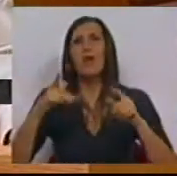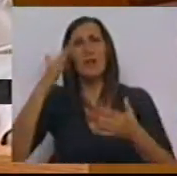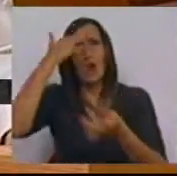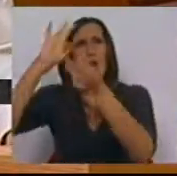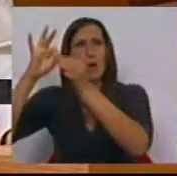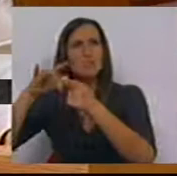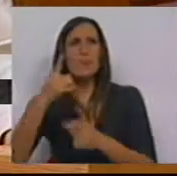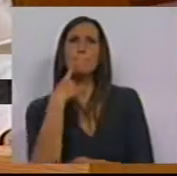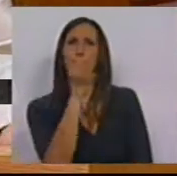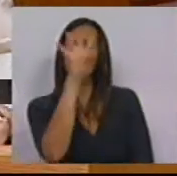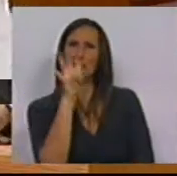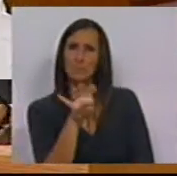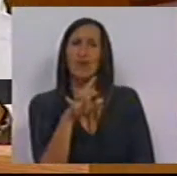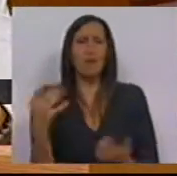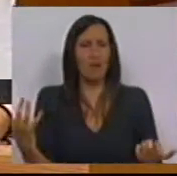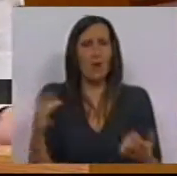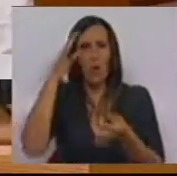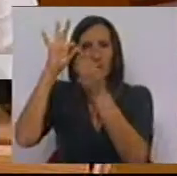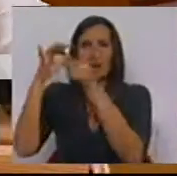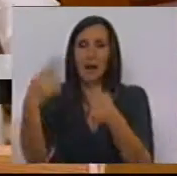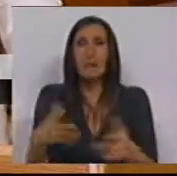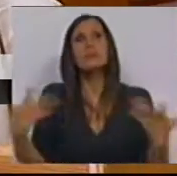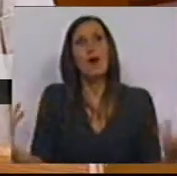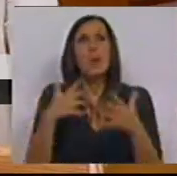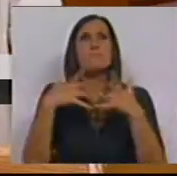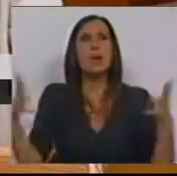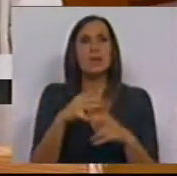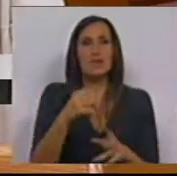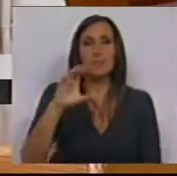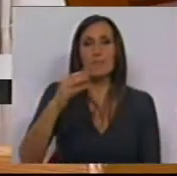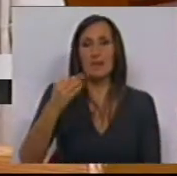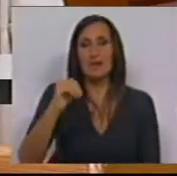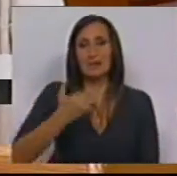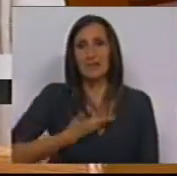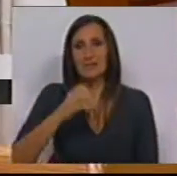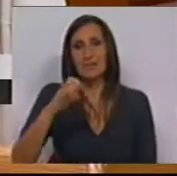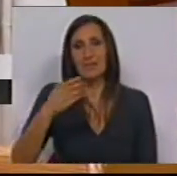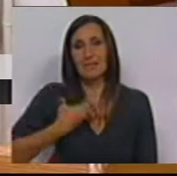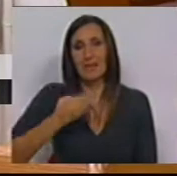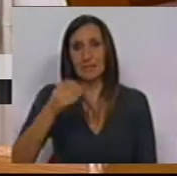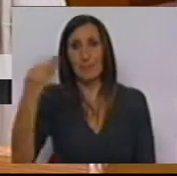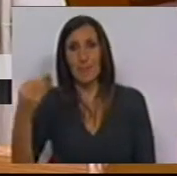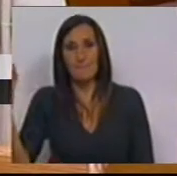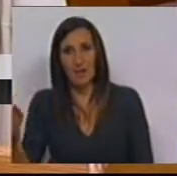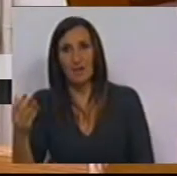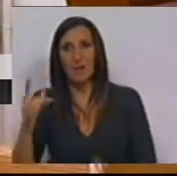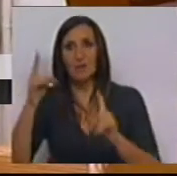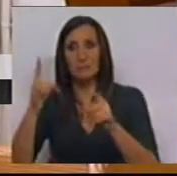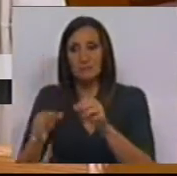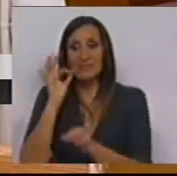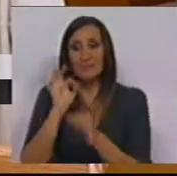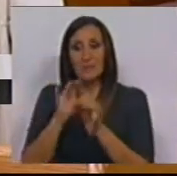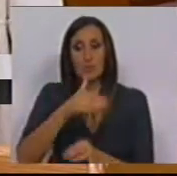este questionamento. Afinal, a maioria PSD-CDS-PP introduziu em setembro